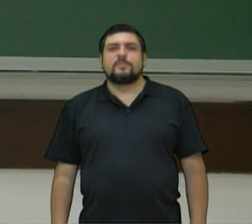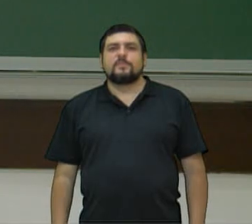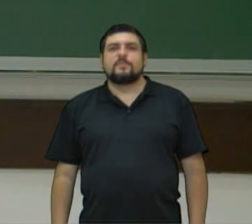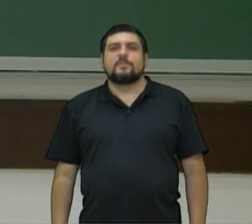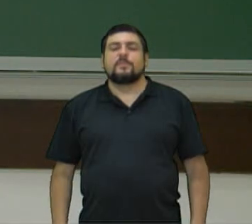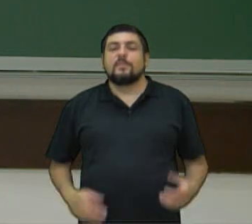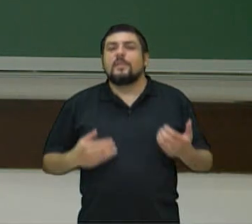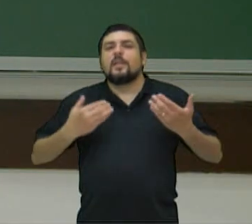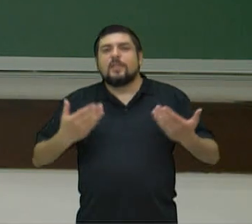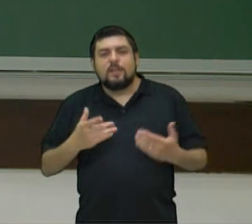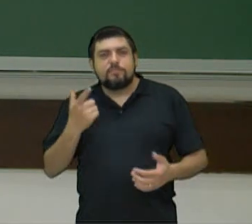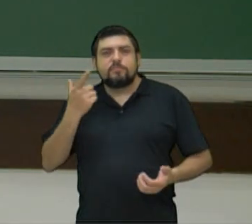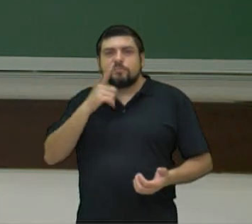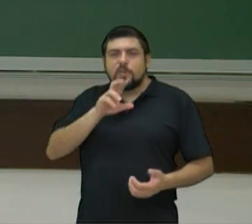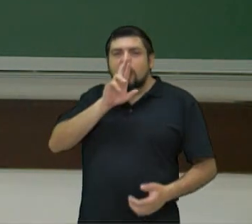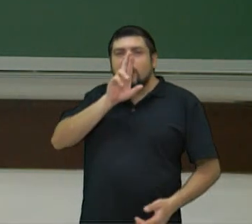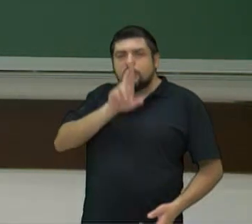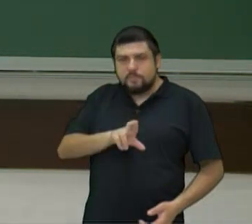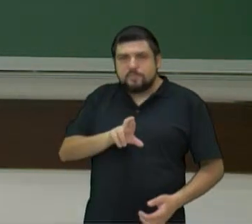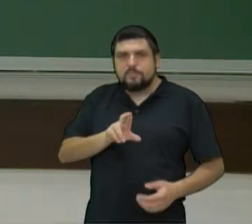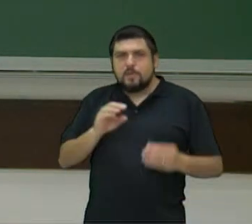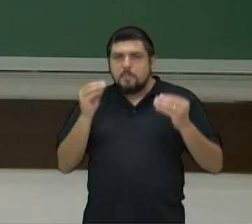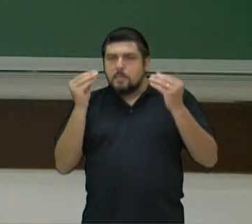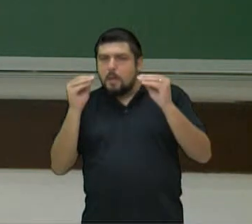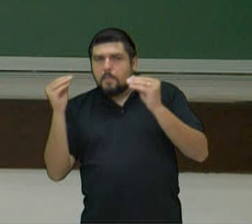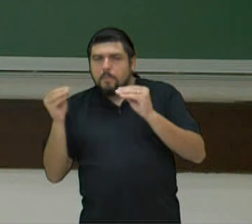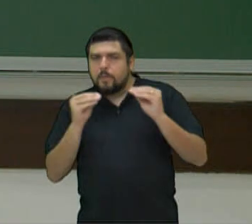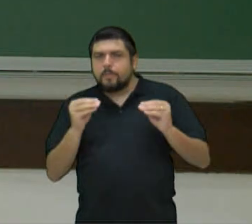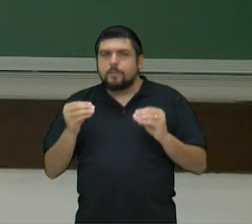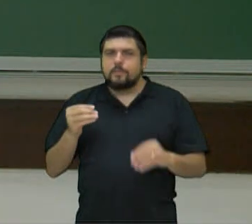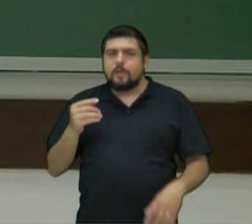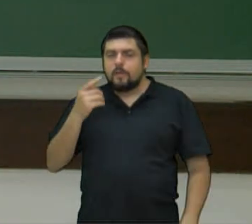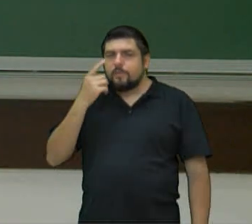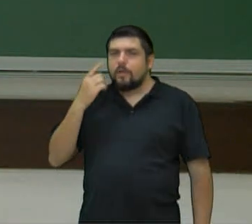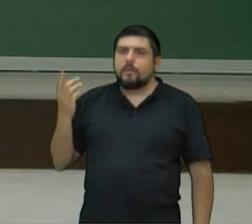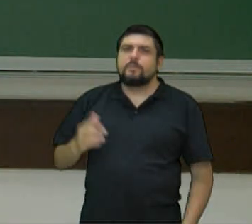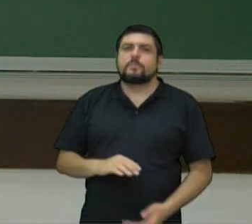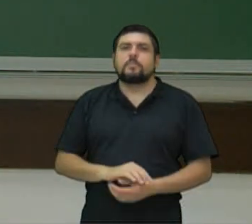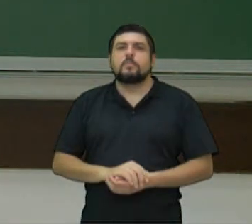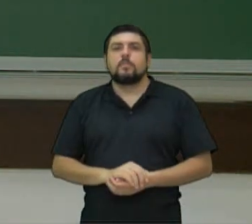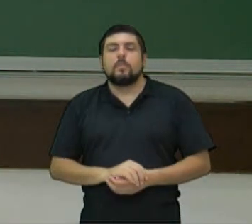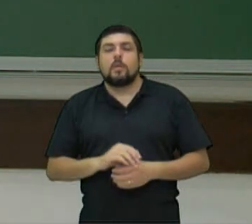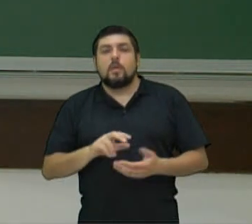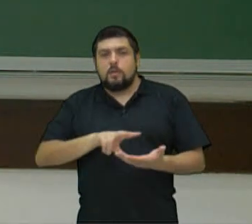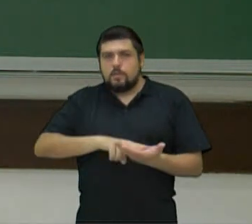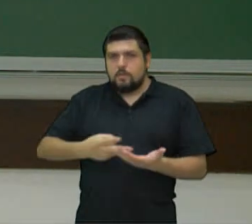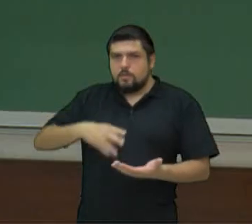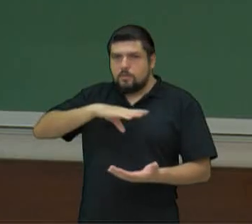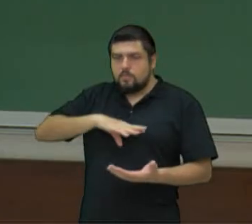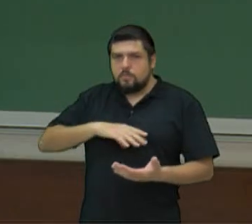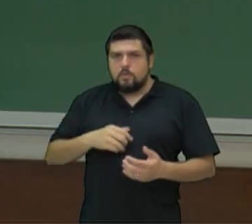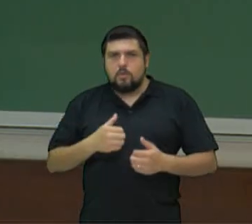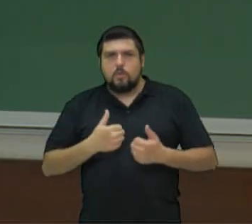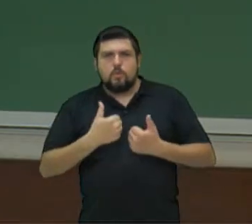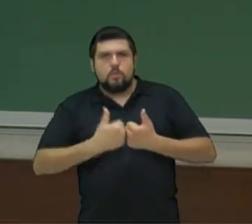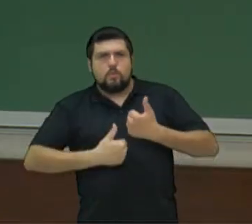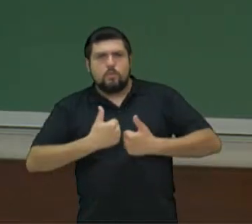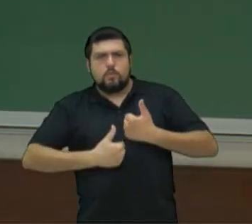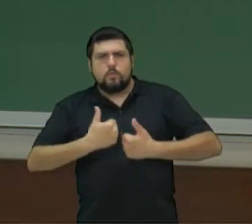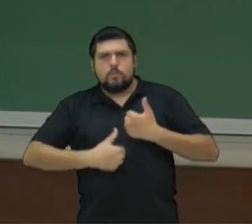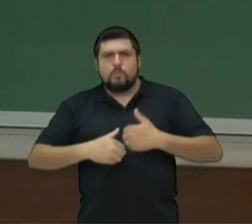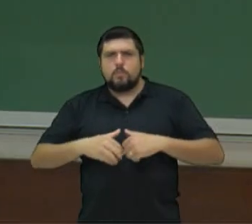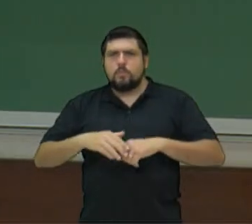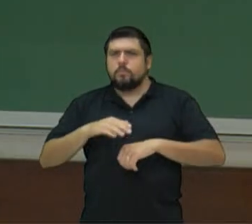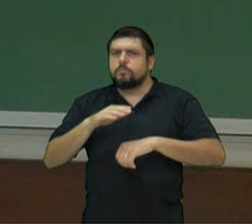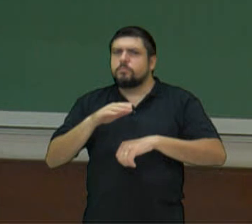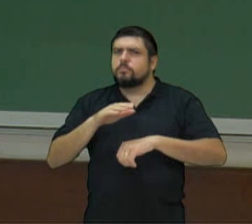E aí, conseguiram completar? Vamos lá, ó. O texto diz assim, que o futebol é um dos mais importantes esportes, é um